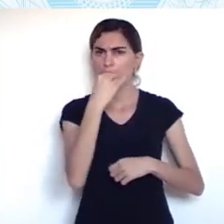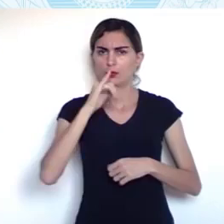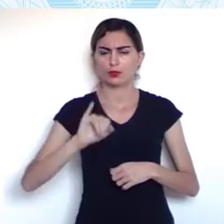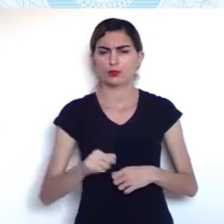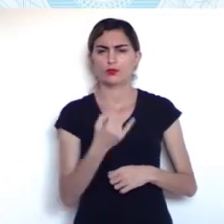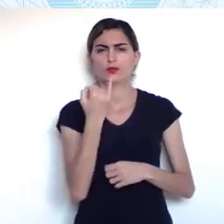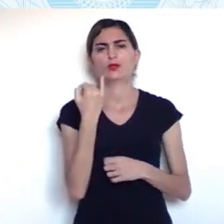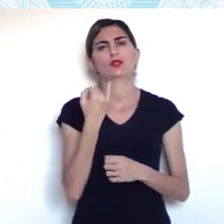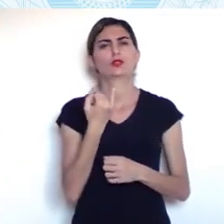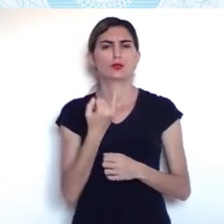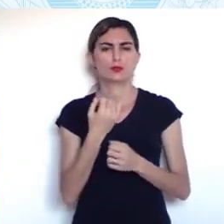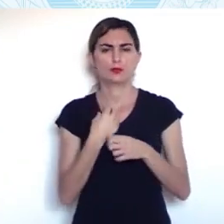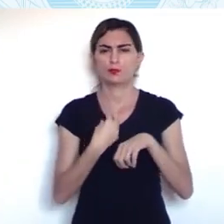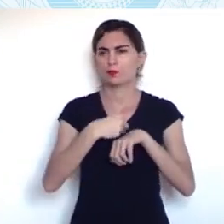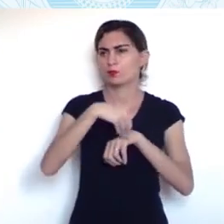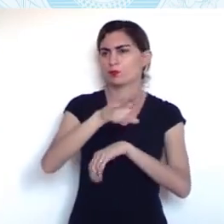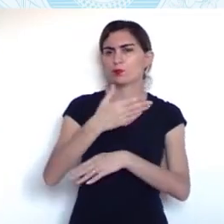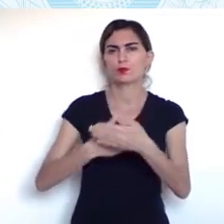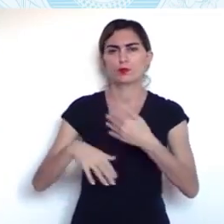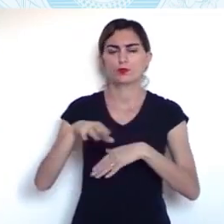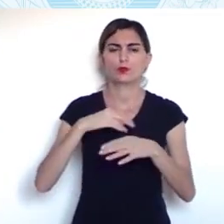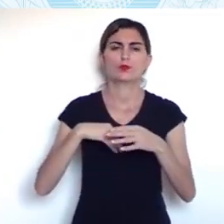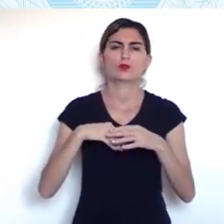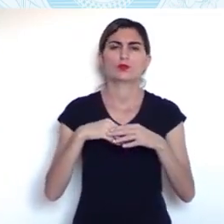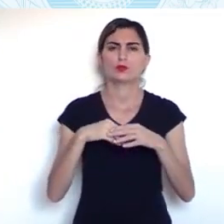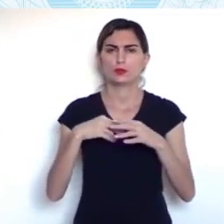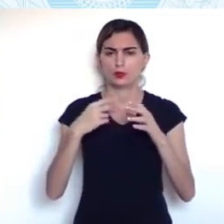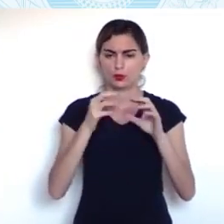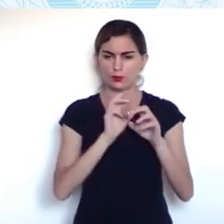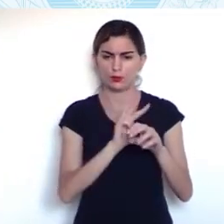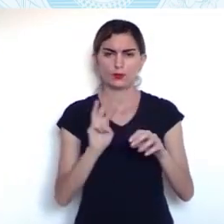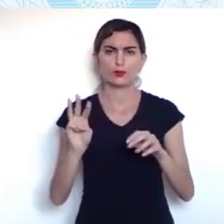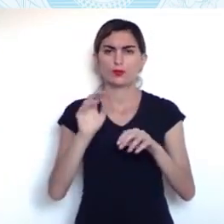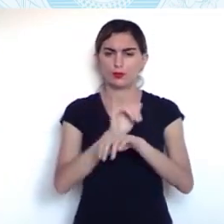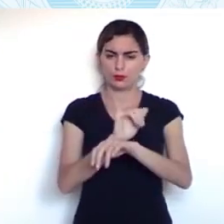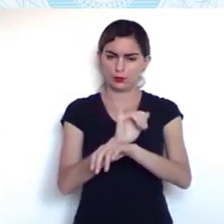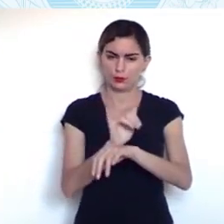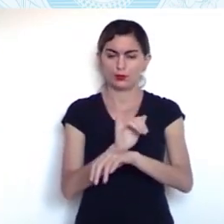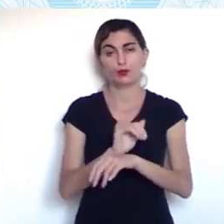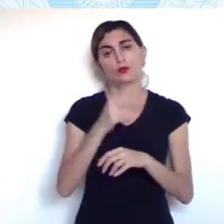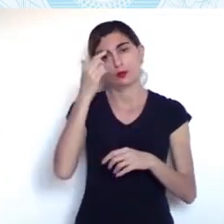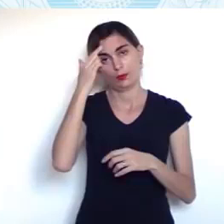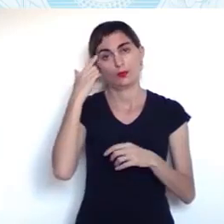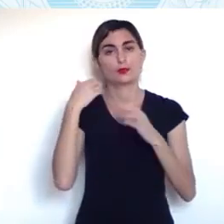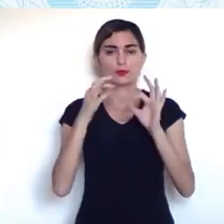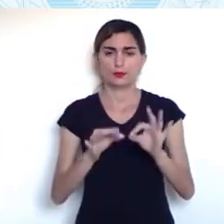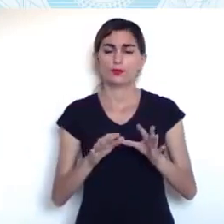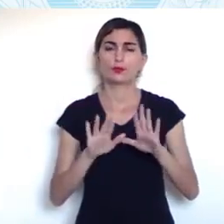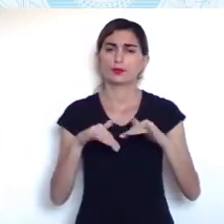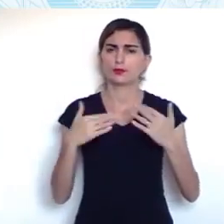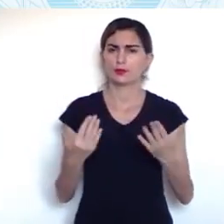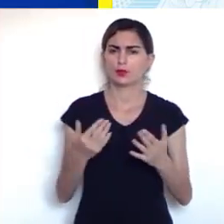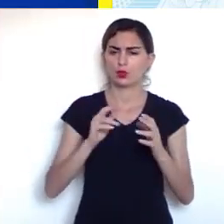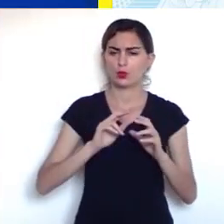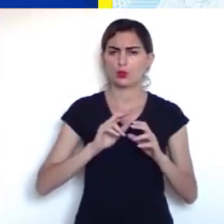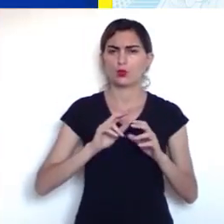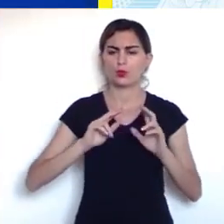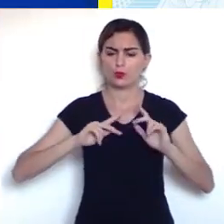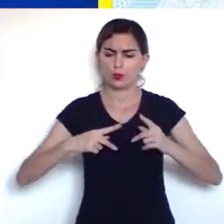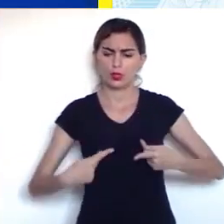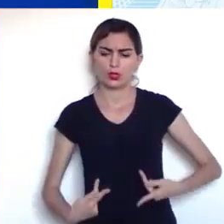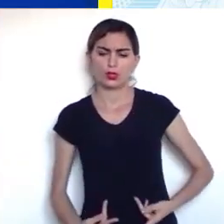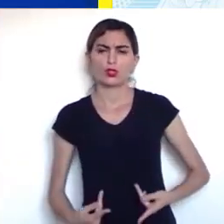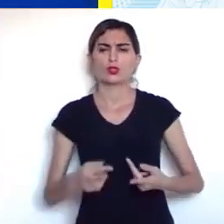essa aula e compartilhem lá na nossa página do YouTube, tá certo? Então,